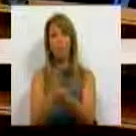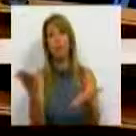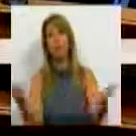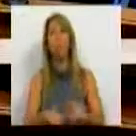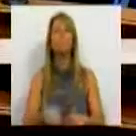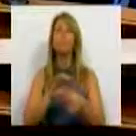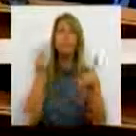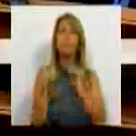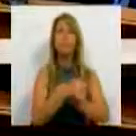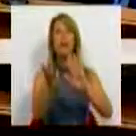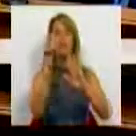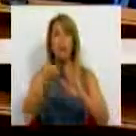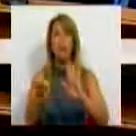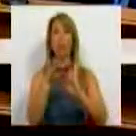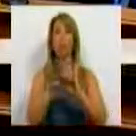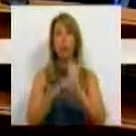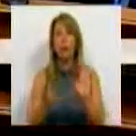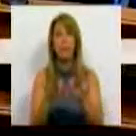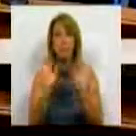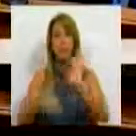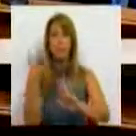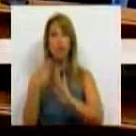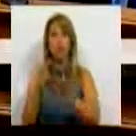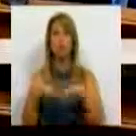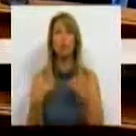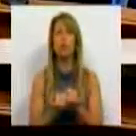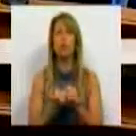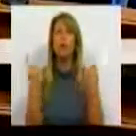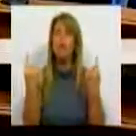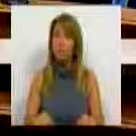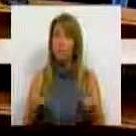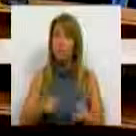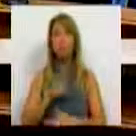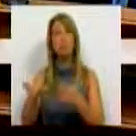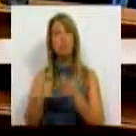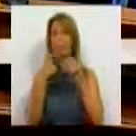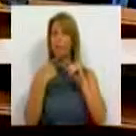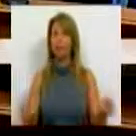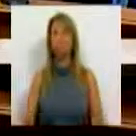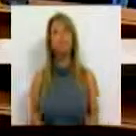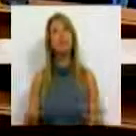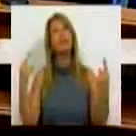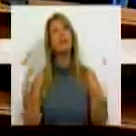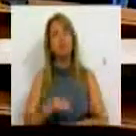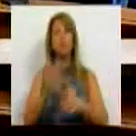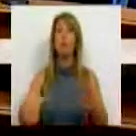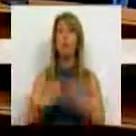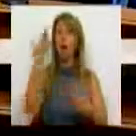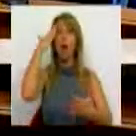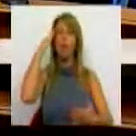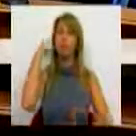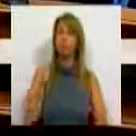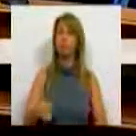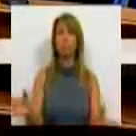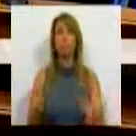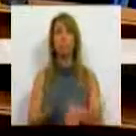virar a página de programas como programa de emergência social. Temos uma proposta diferente, temos uma proposta que consideramos mais